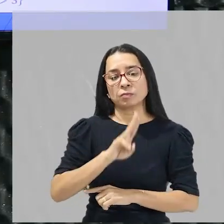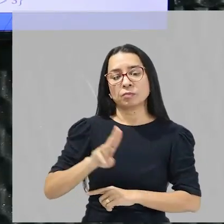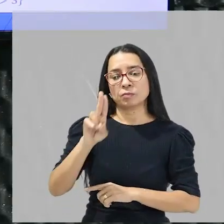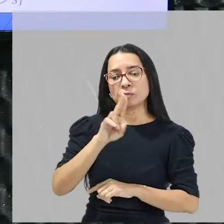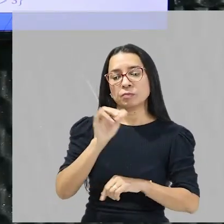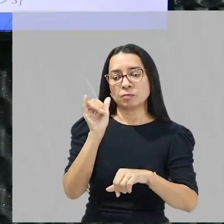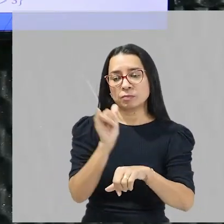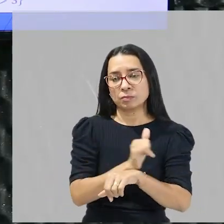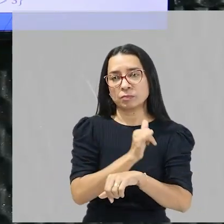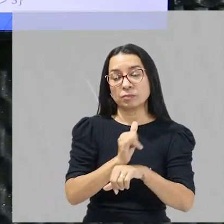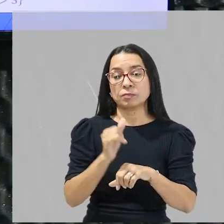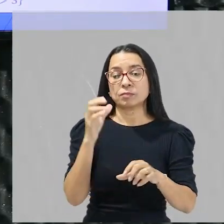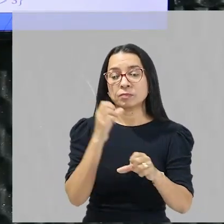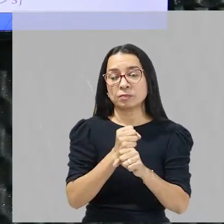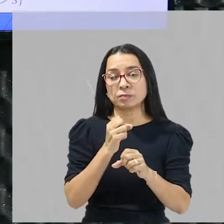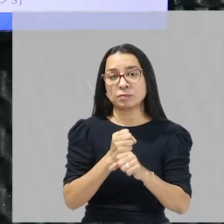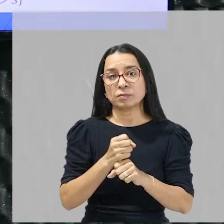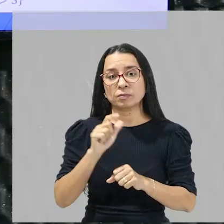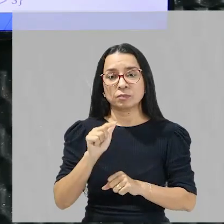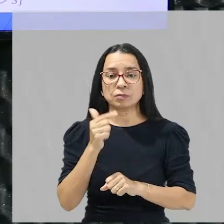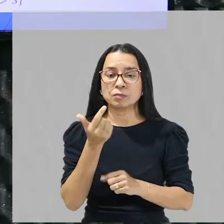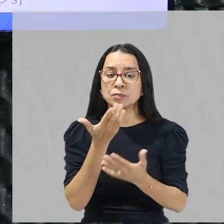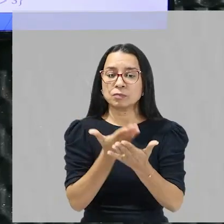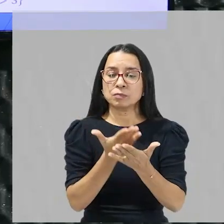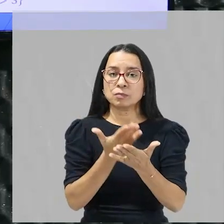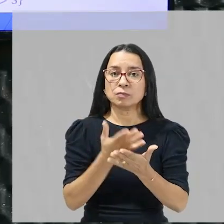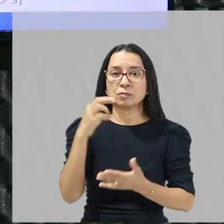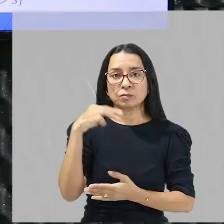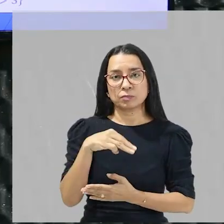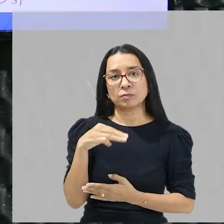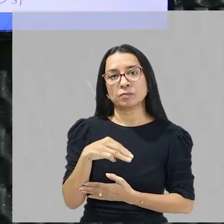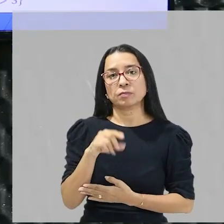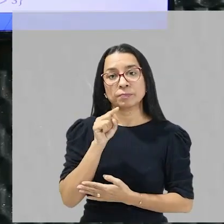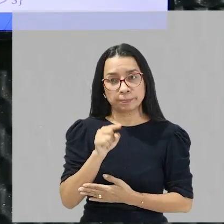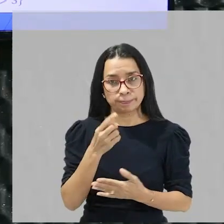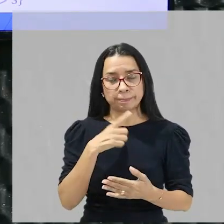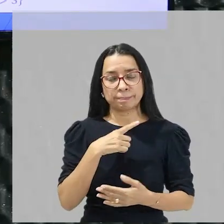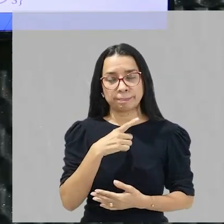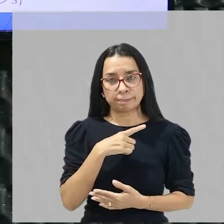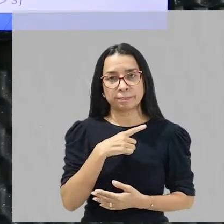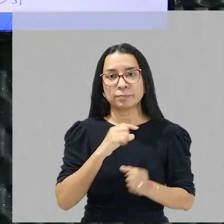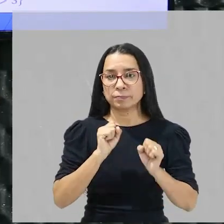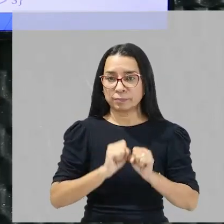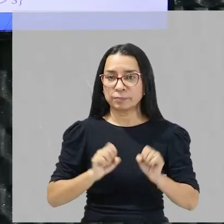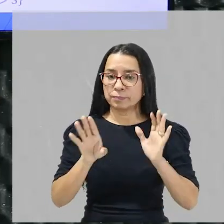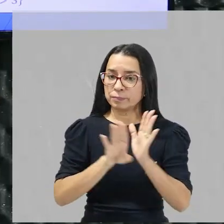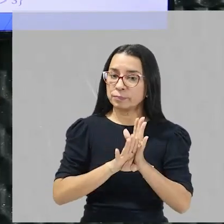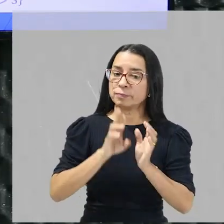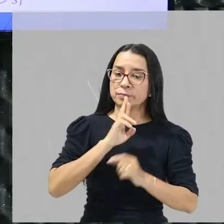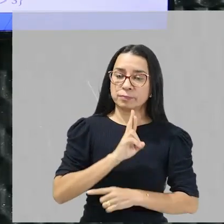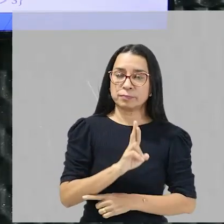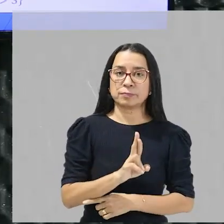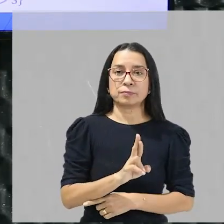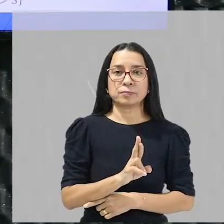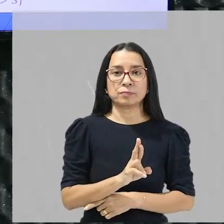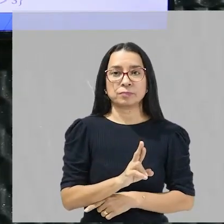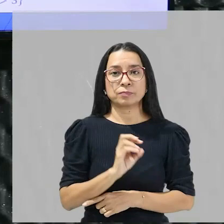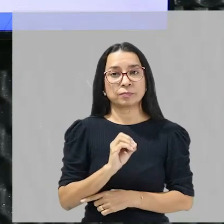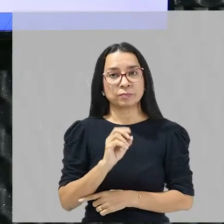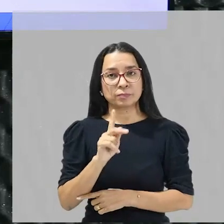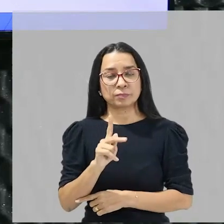cálculo das outras funções, dos outros estudos de matemática que você já tem, tá? Para poder chegar no conjunto solução, tá